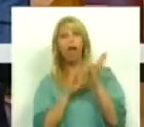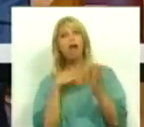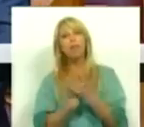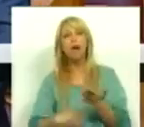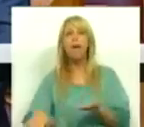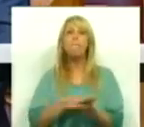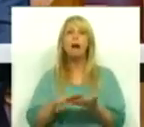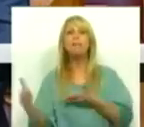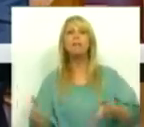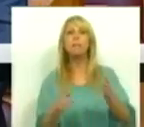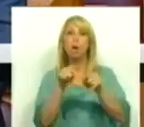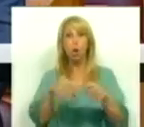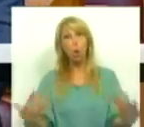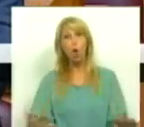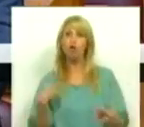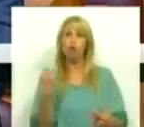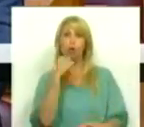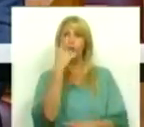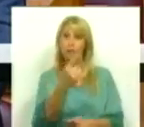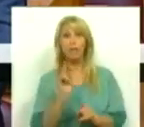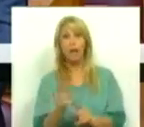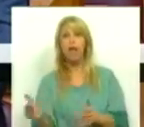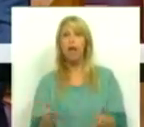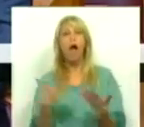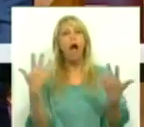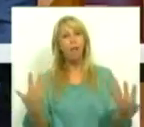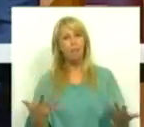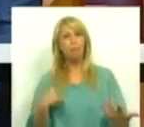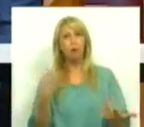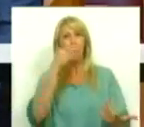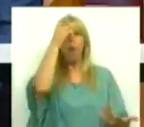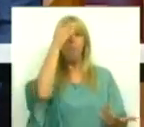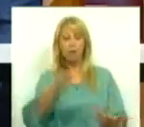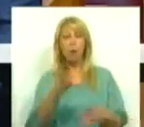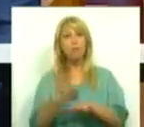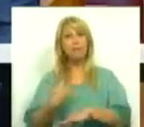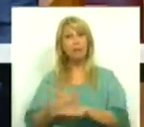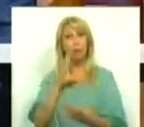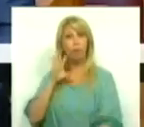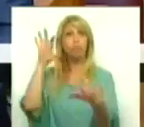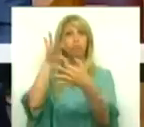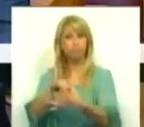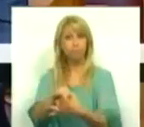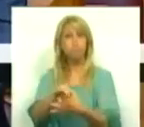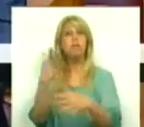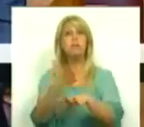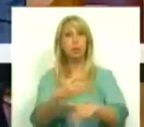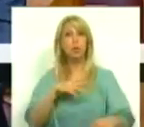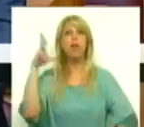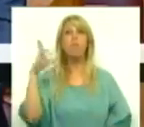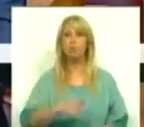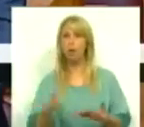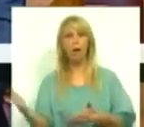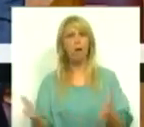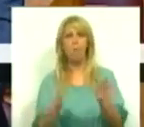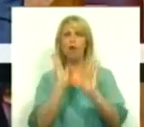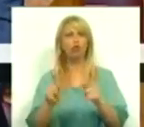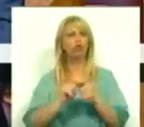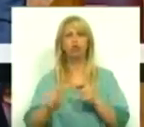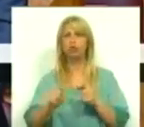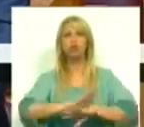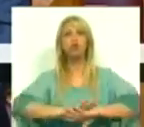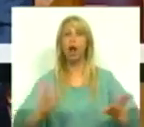que hoje apontamos. Nós temos uma visão para o futuro do setor em Portugal, o nosso caminho está hoje bem definido. O nosso